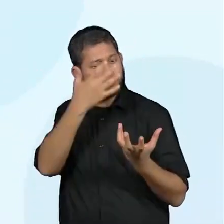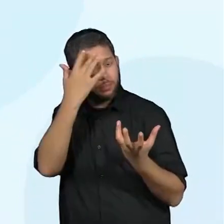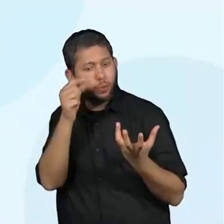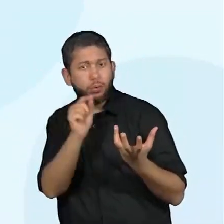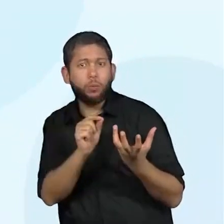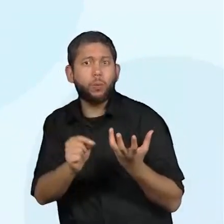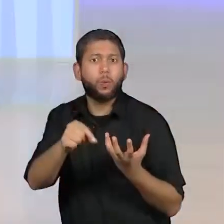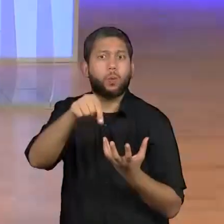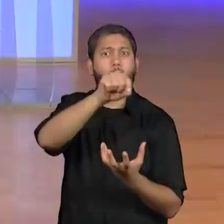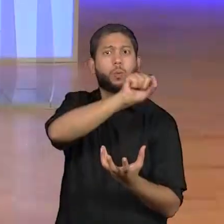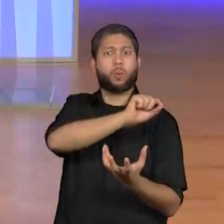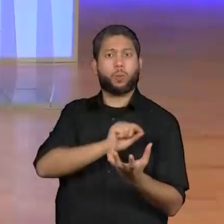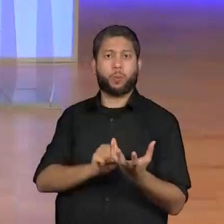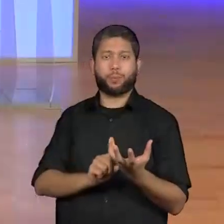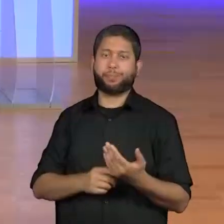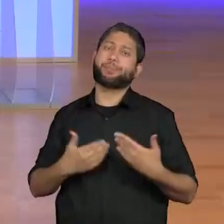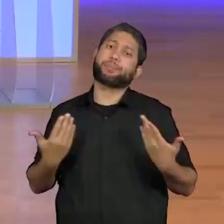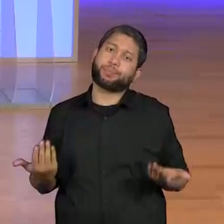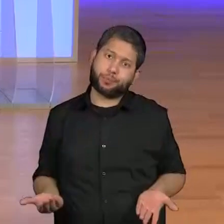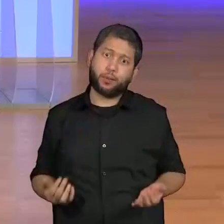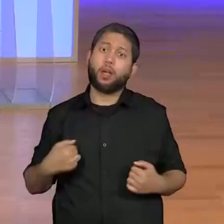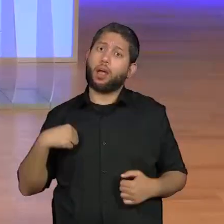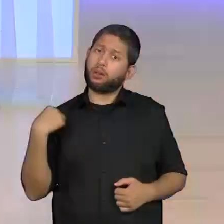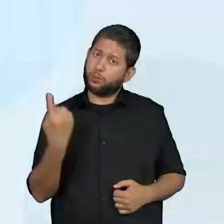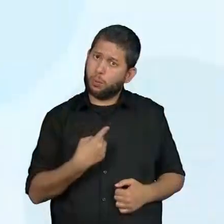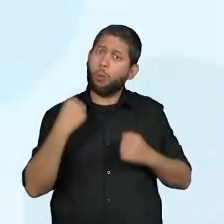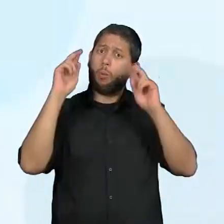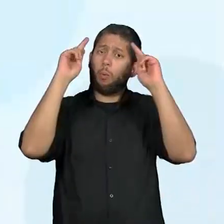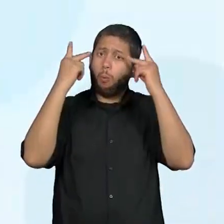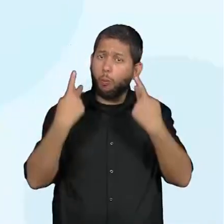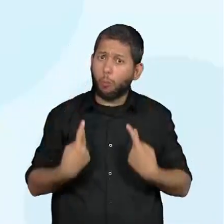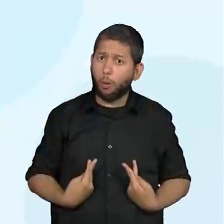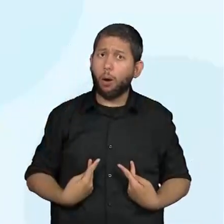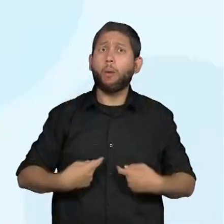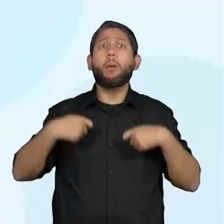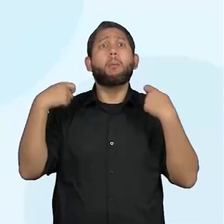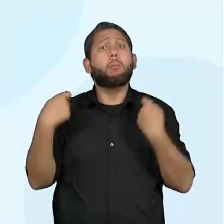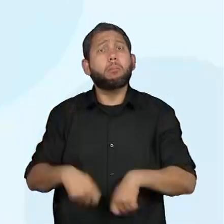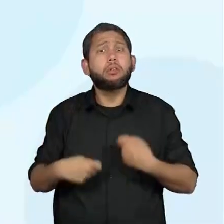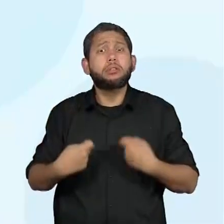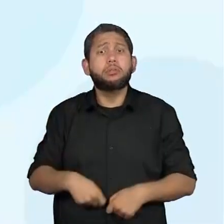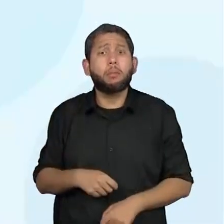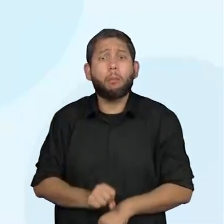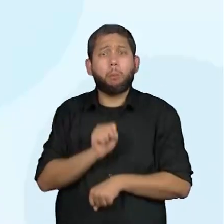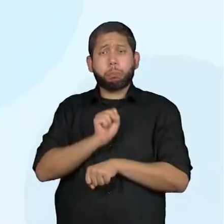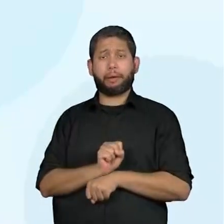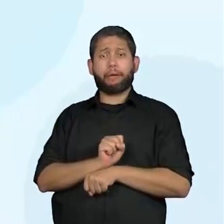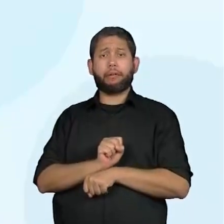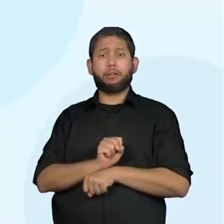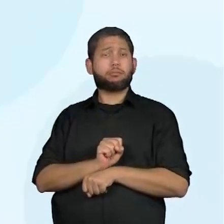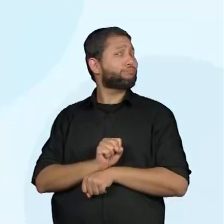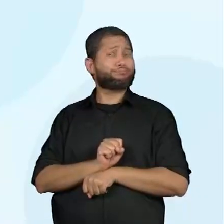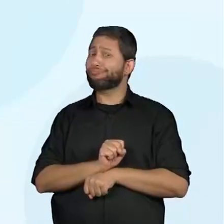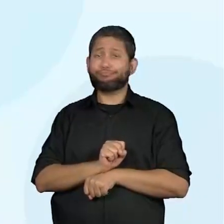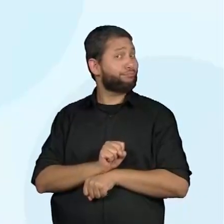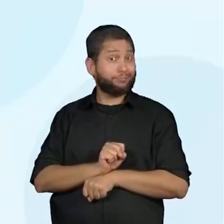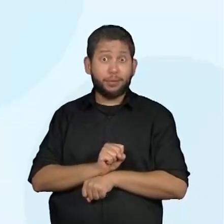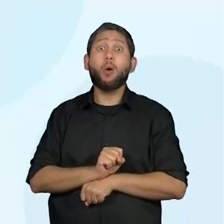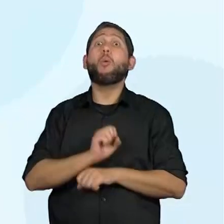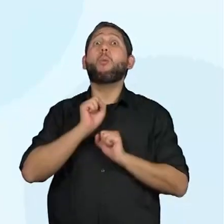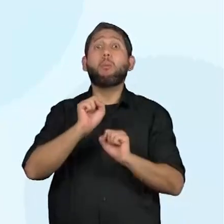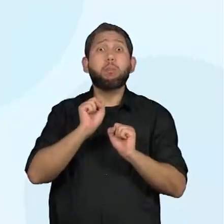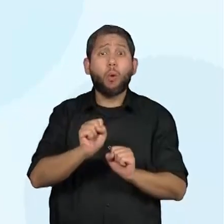olha, nós seres humanos temos uma necessidade de nos movimentarmos, né? Então, tem ser humano